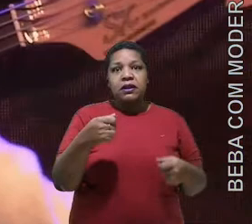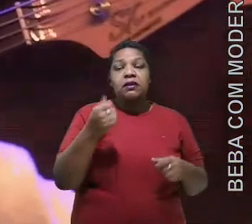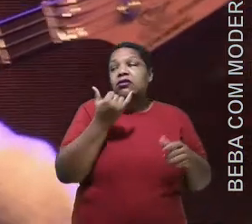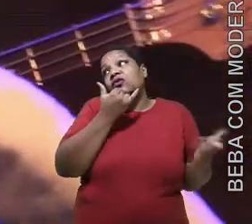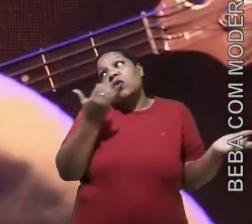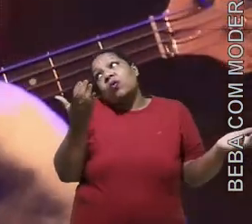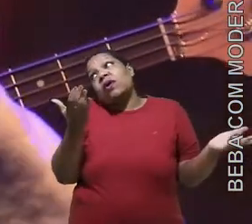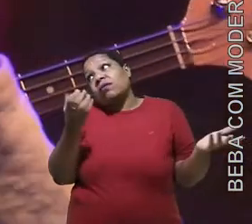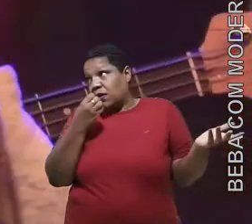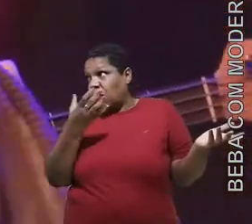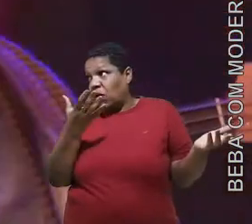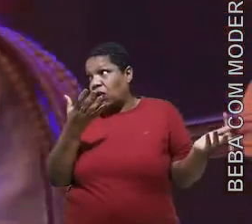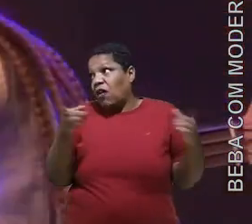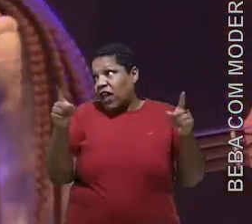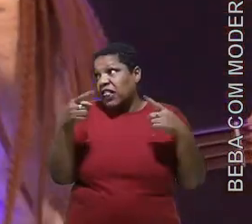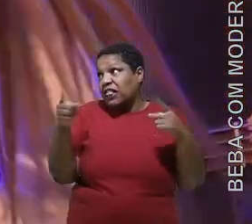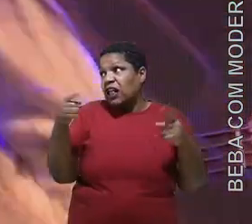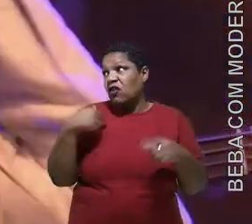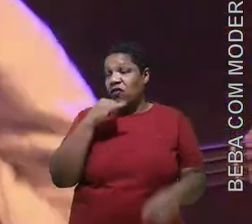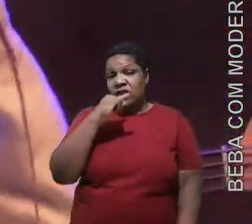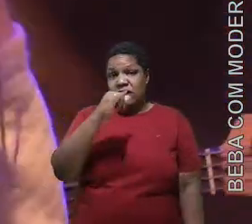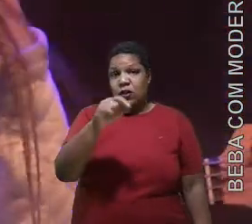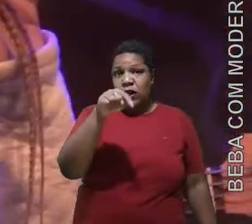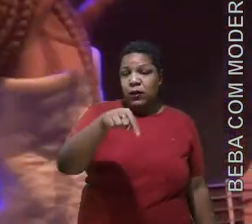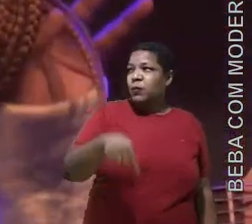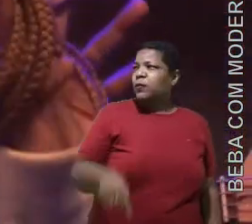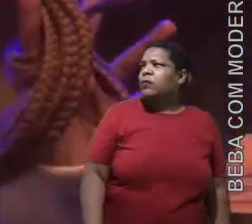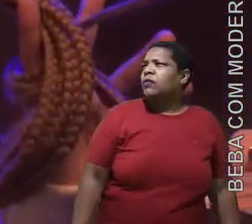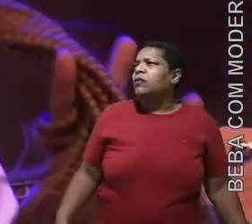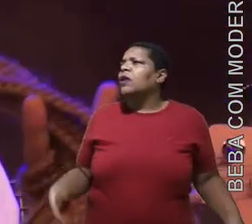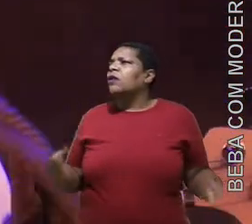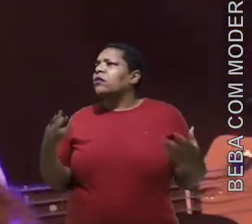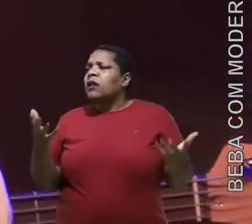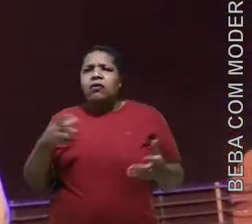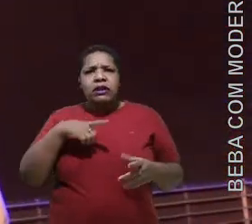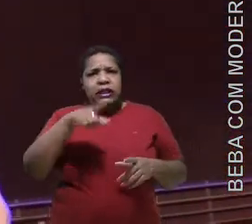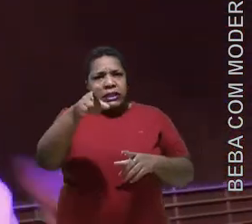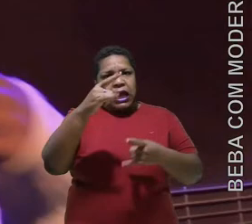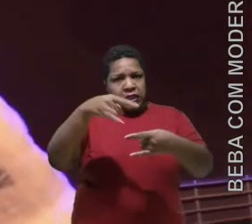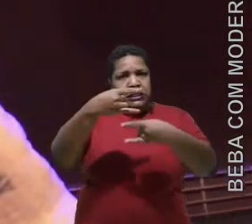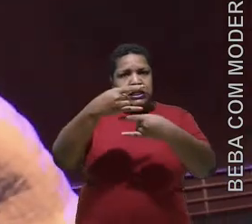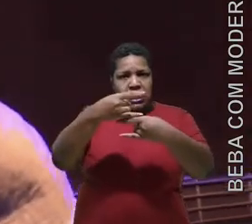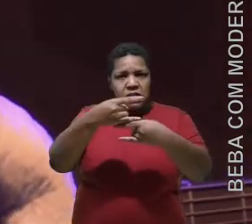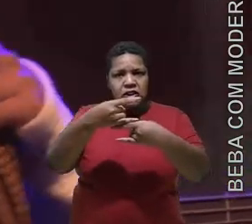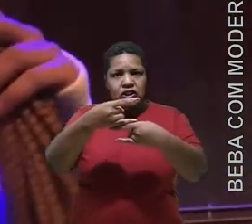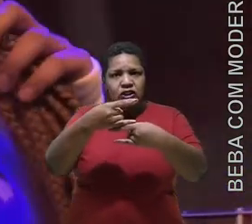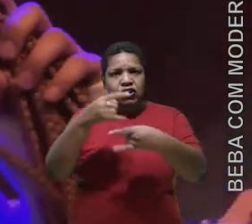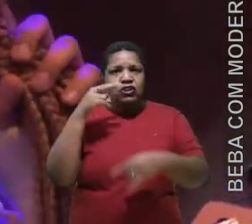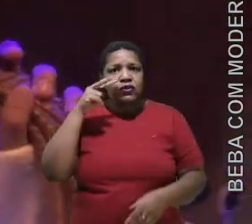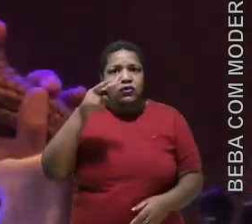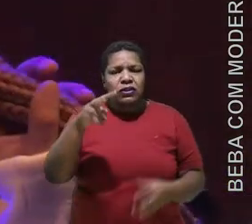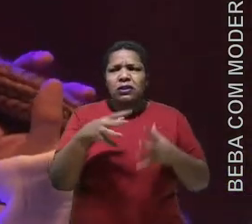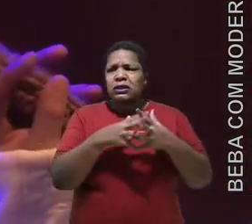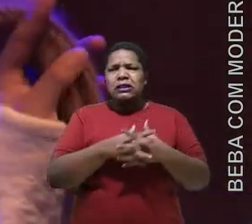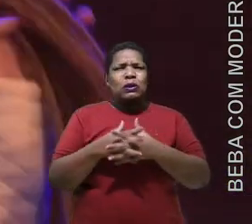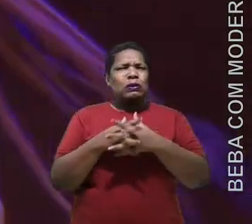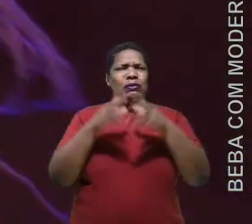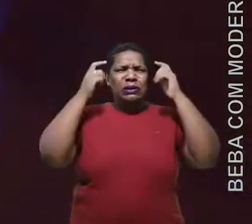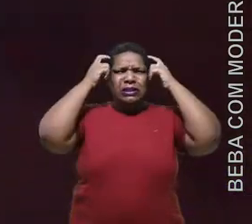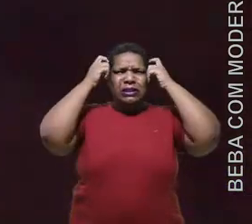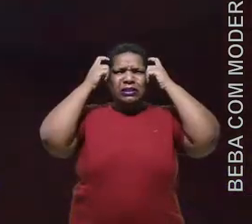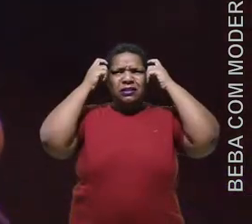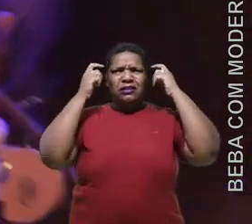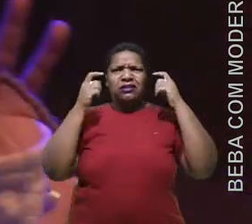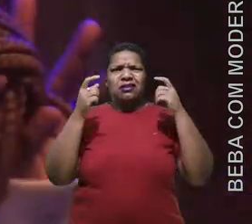tá bom vai cantando que eu vou dar no meu recado aqui então se você tá nesse chat assistindo essa Live Confuso com que a gente tá dizendo